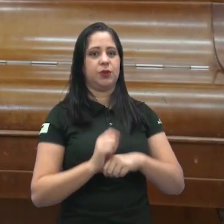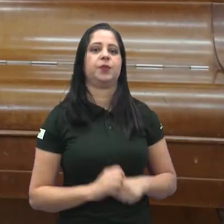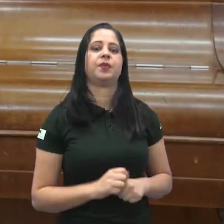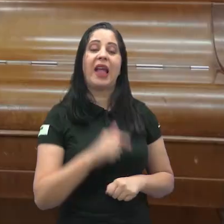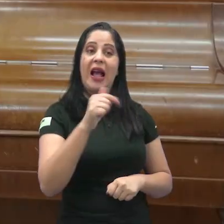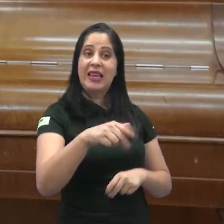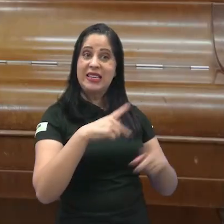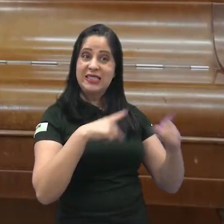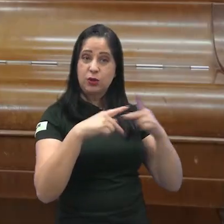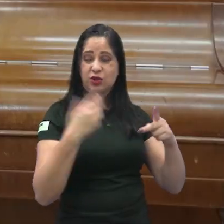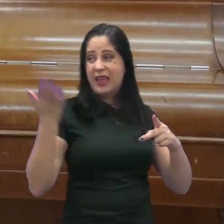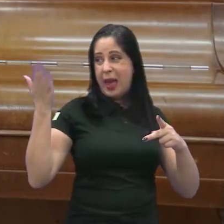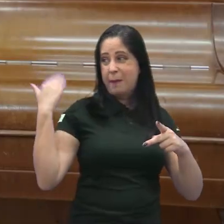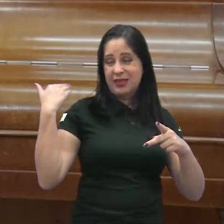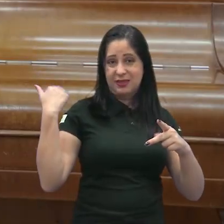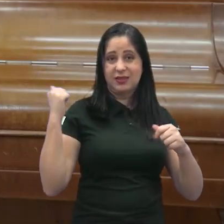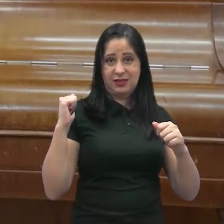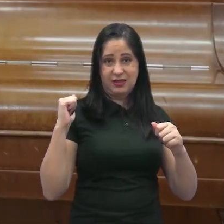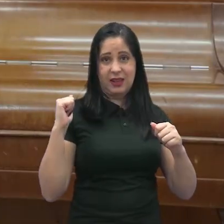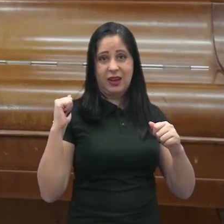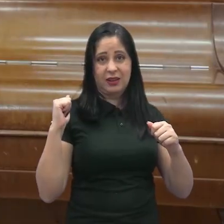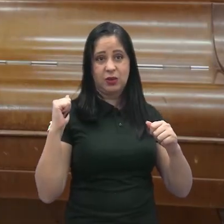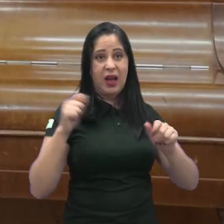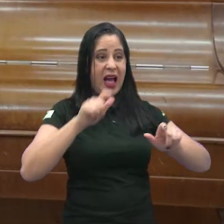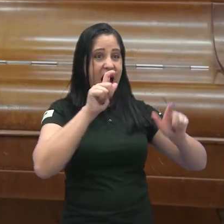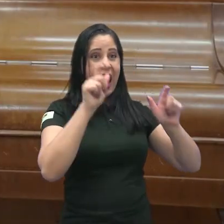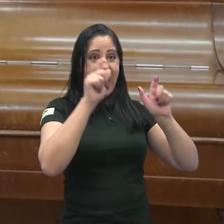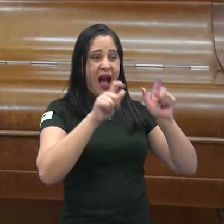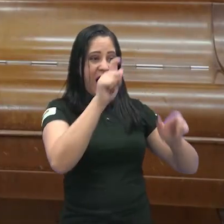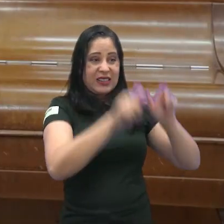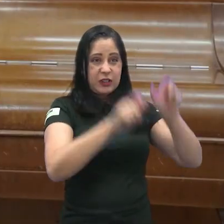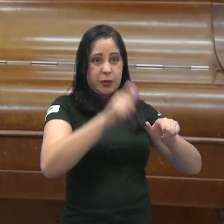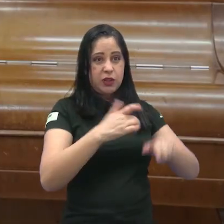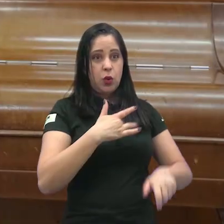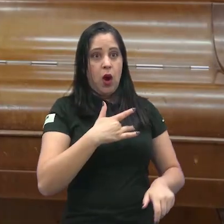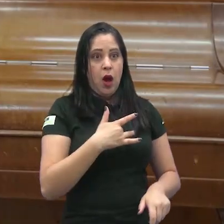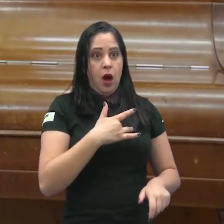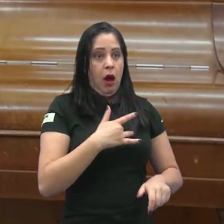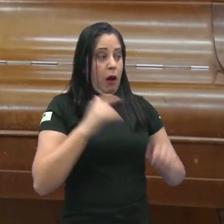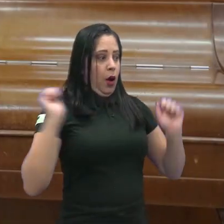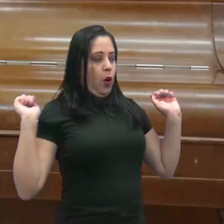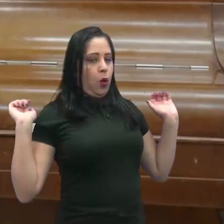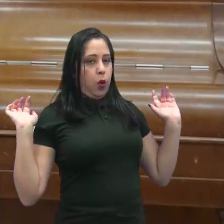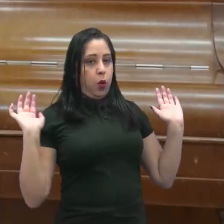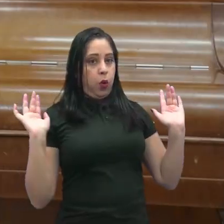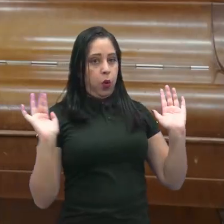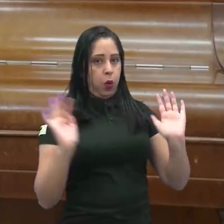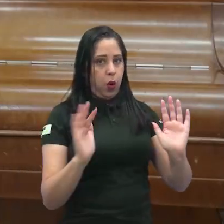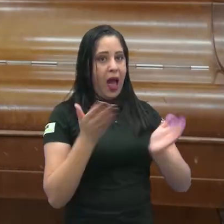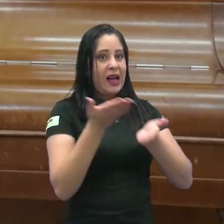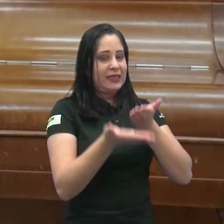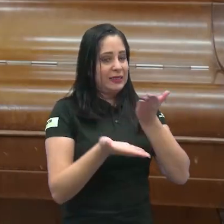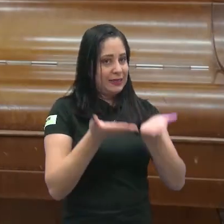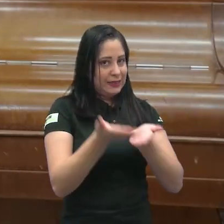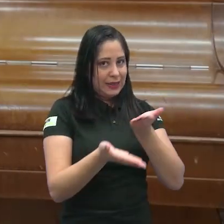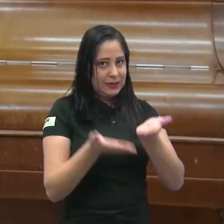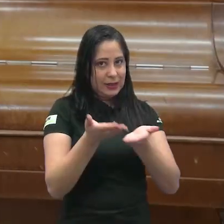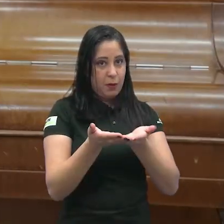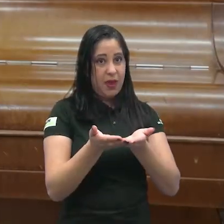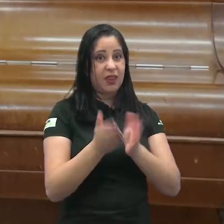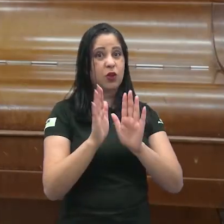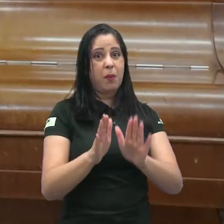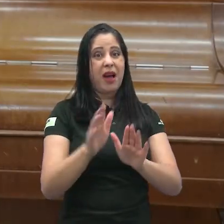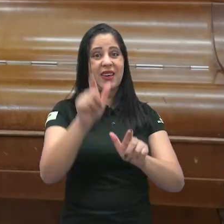Campos era uma cidade climática, então as pessoas vinham tratar do pulmão e da tuberculose,